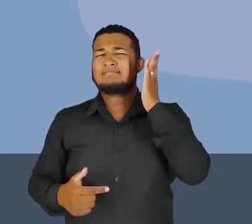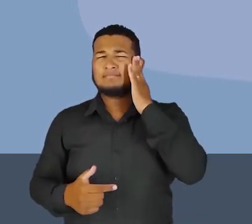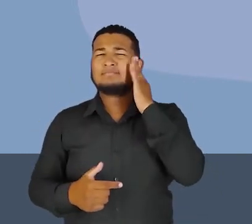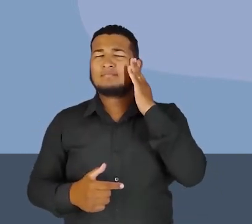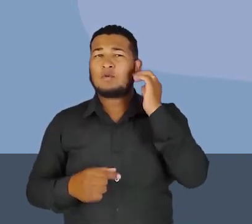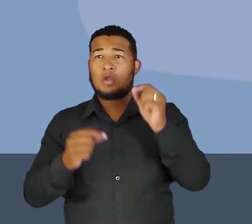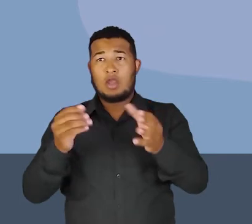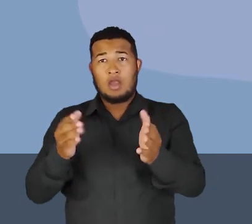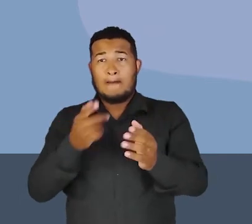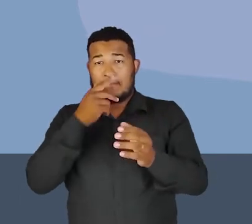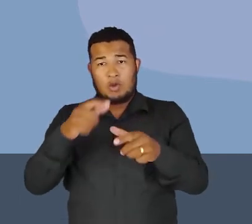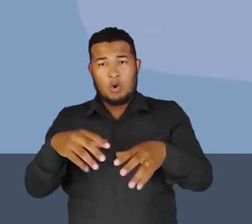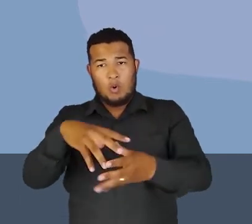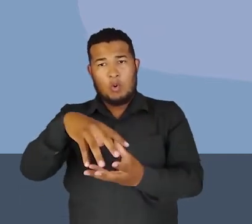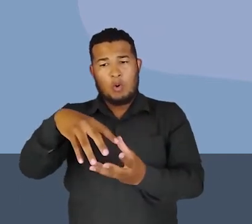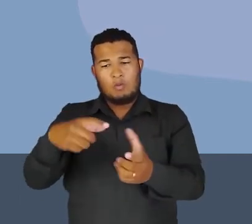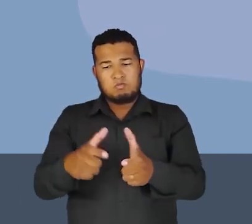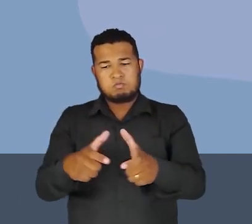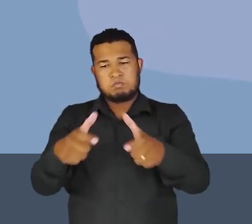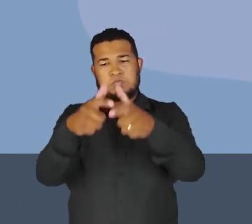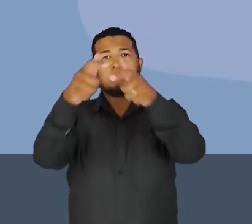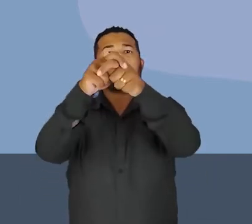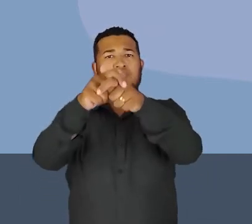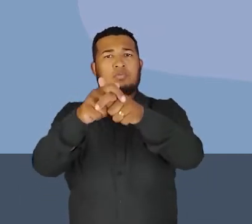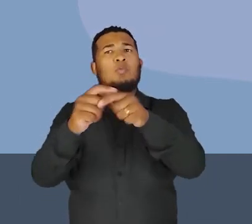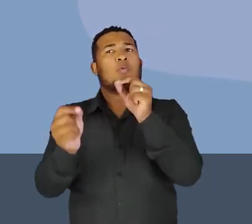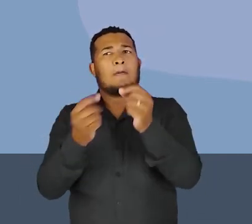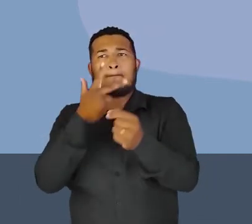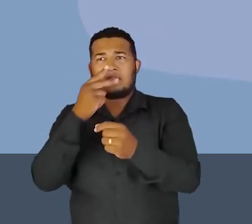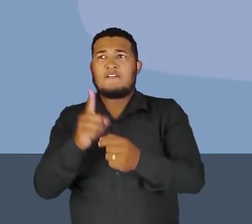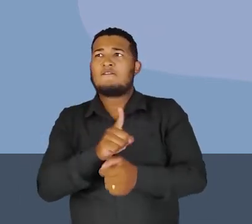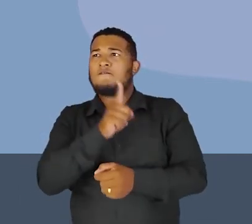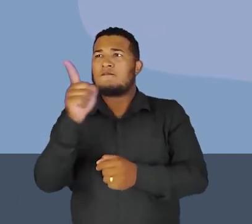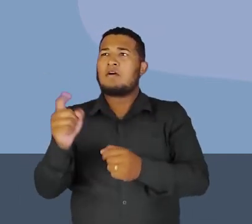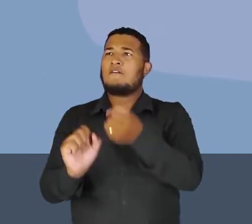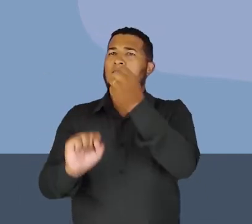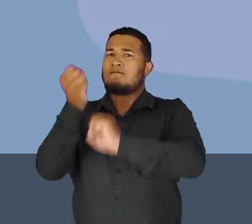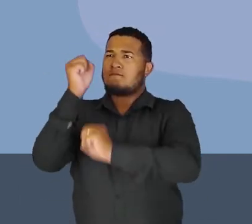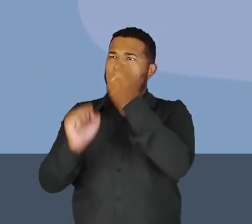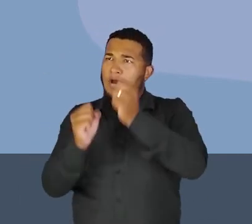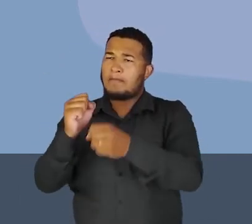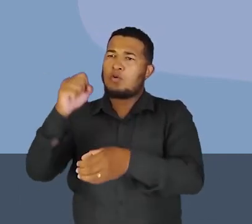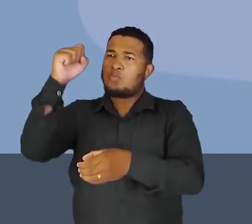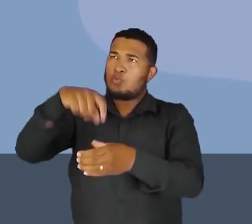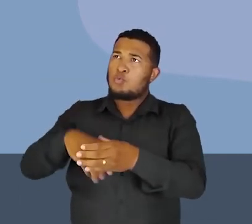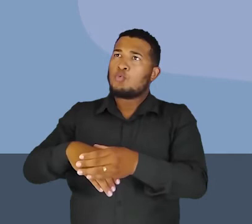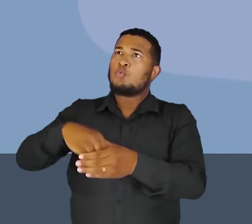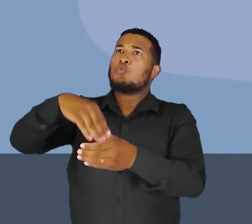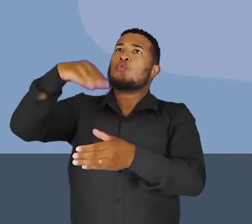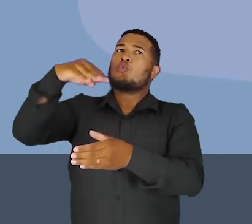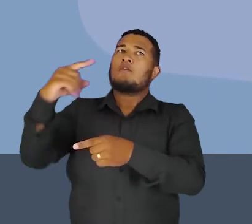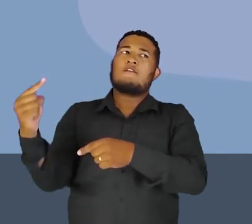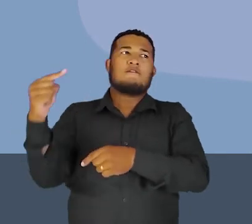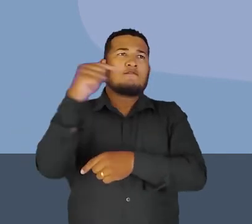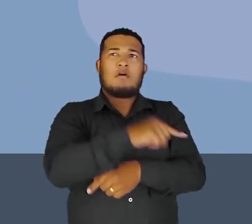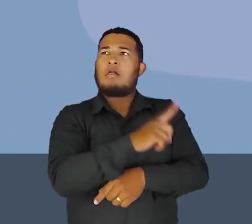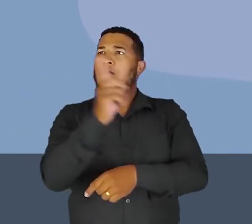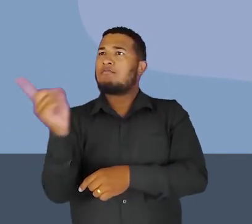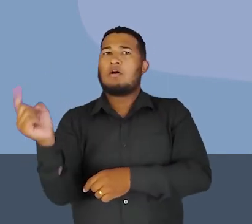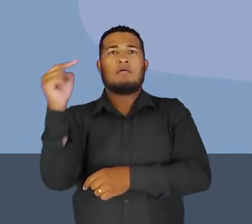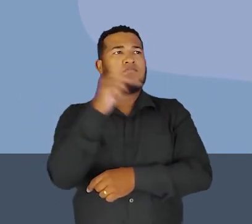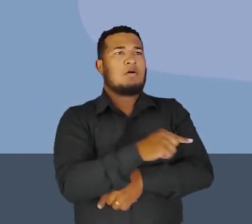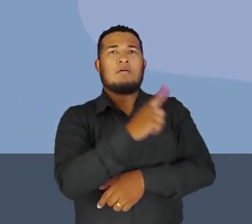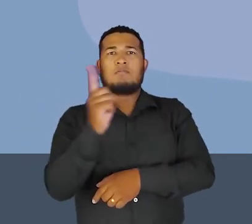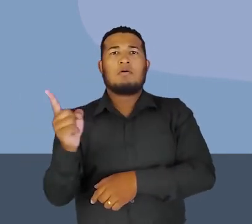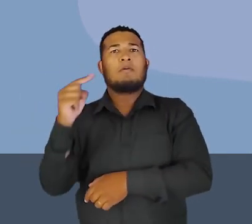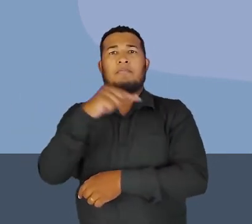essa garrafa, ela circula, né? Ela volta para a fábrica, é lavada, enche de Coca-Cola, volta para o mercado, volta para o bar, para o